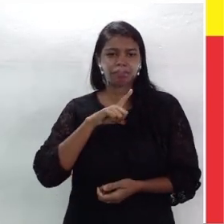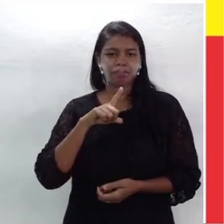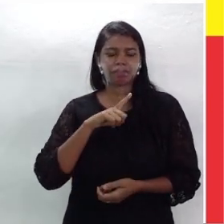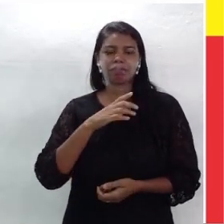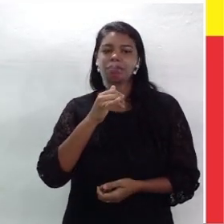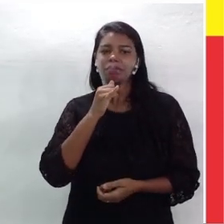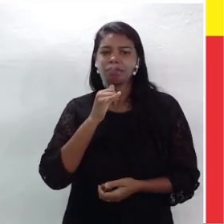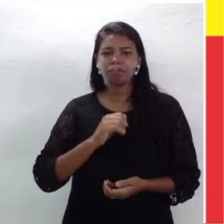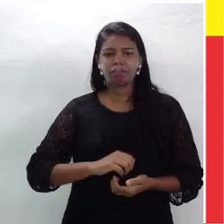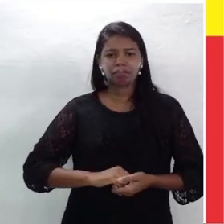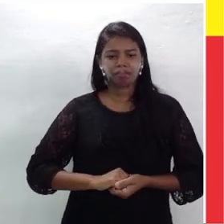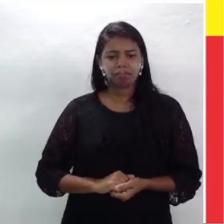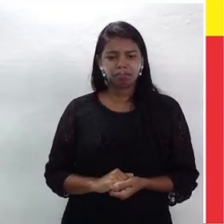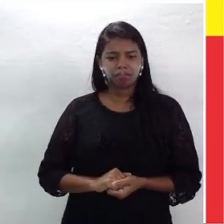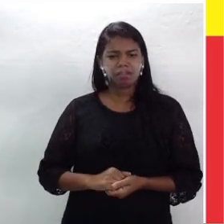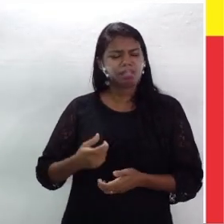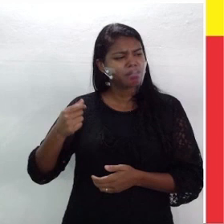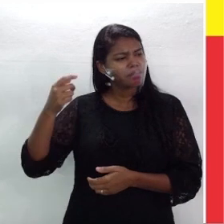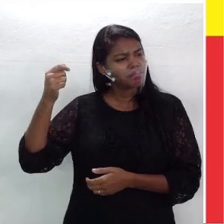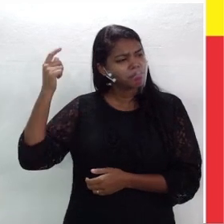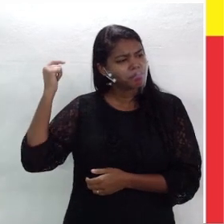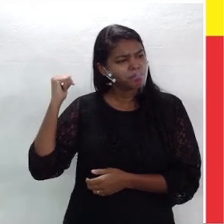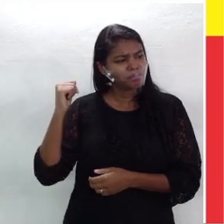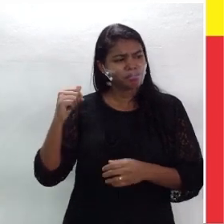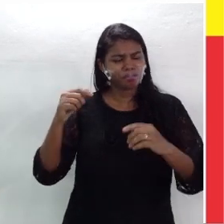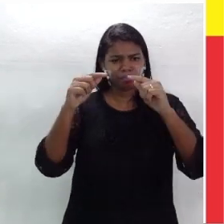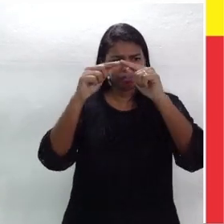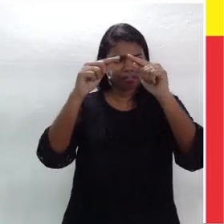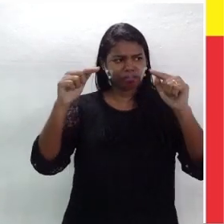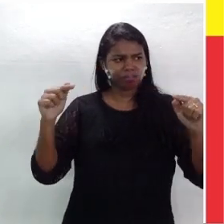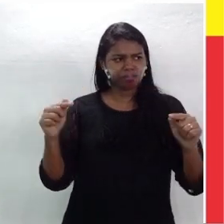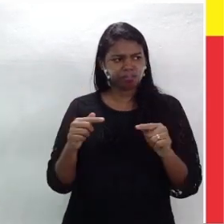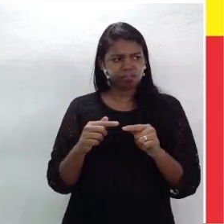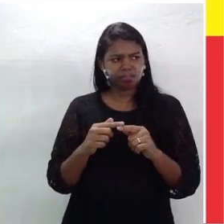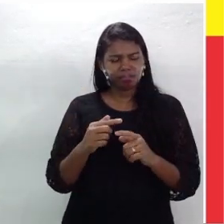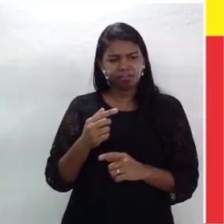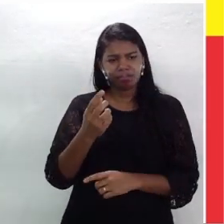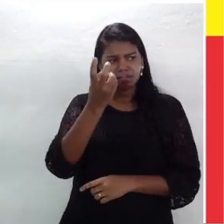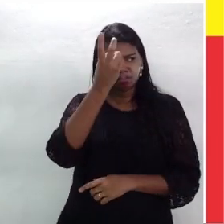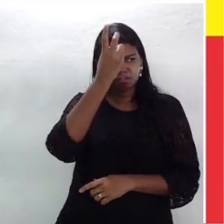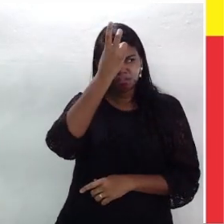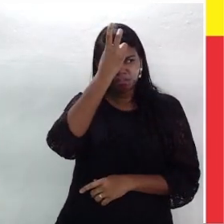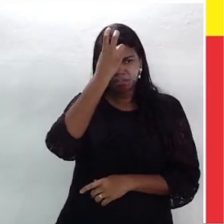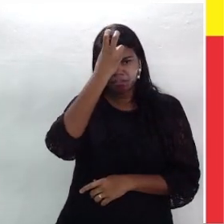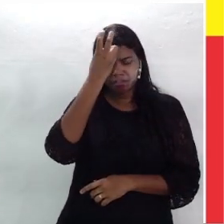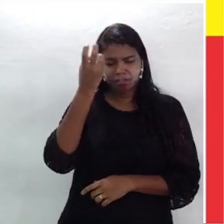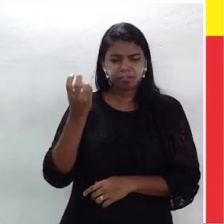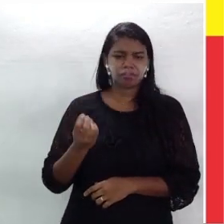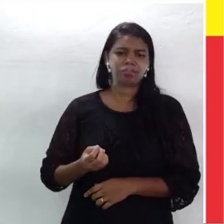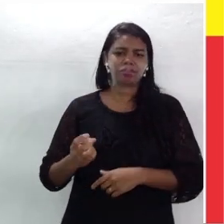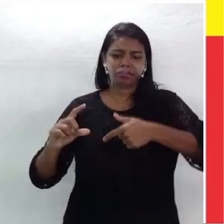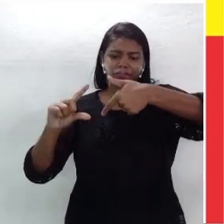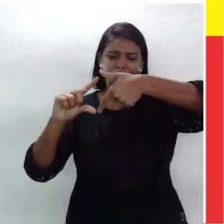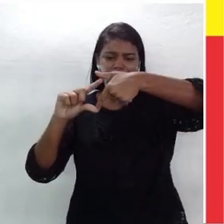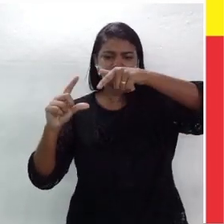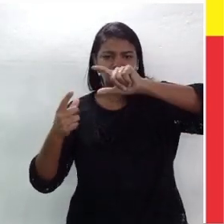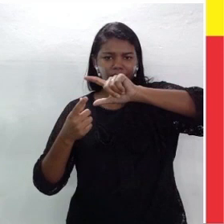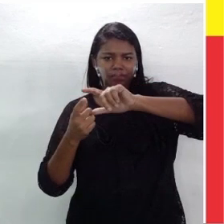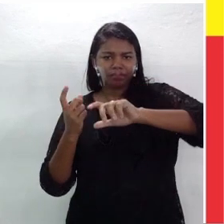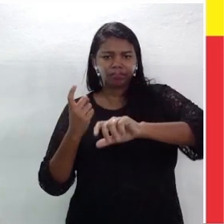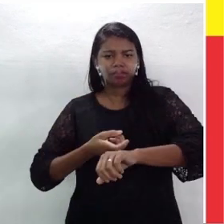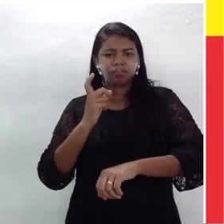exemplo bem antigo, a pirâmide do Egito, né? Ela é um sólido geométrico que